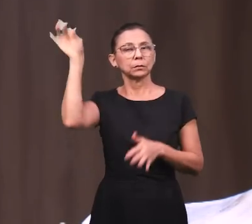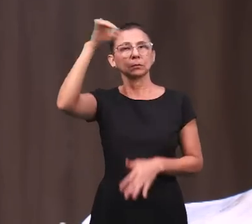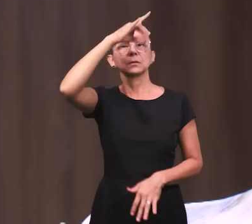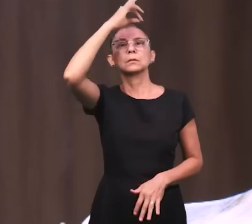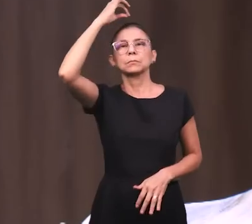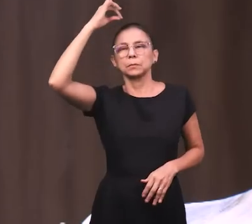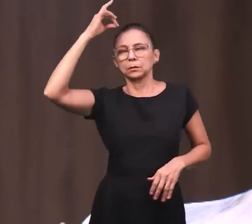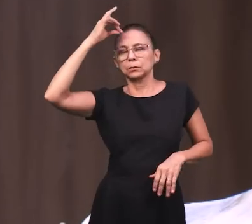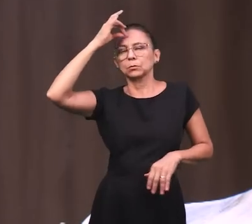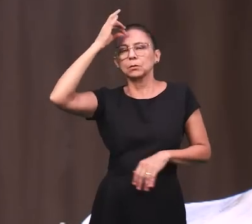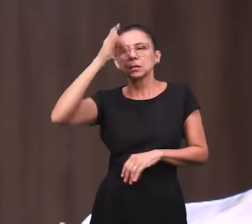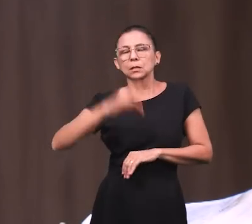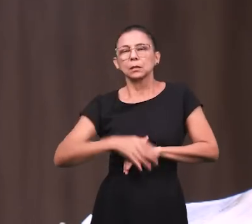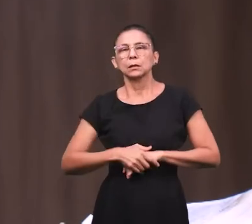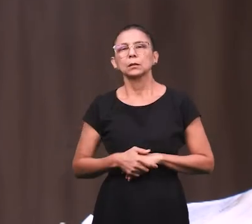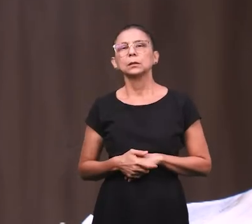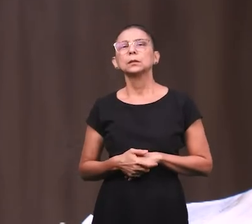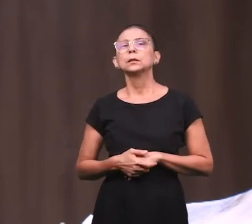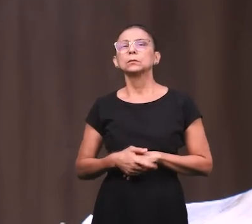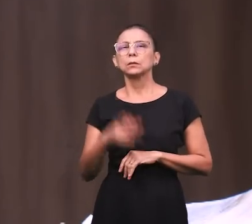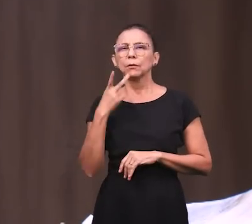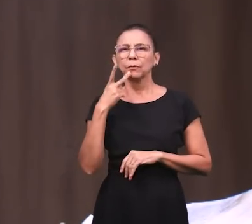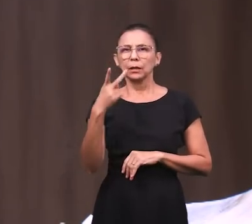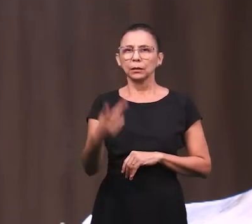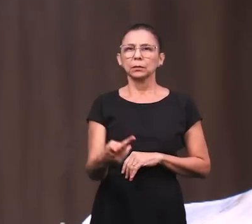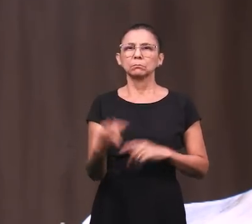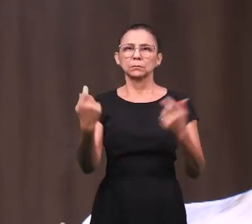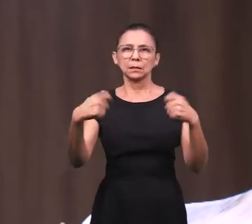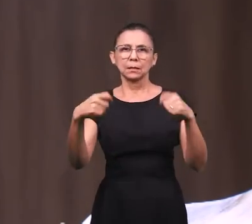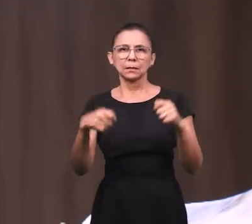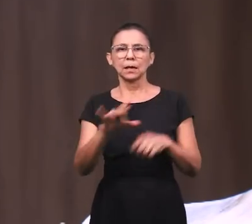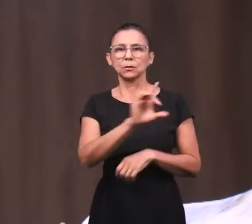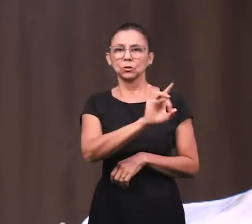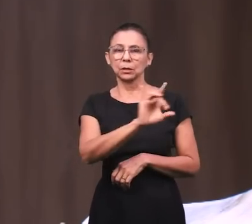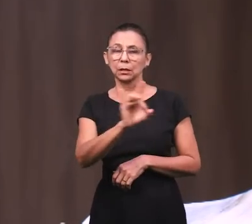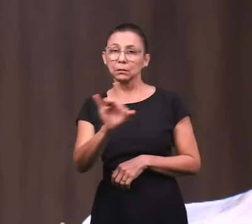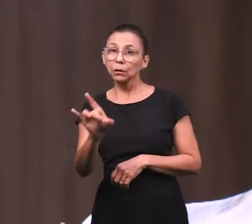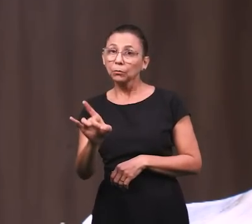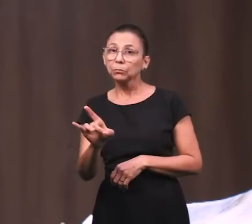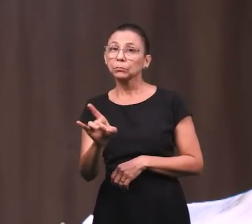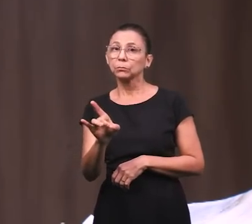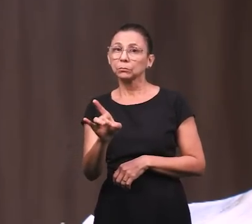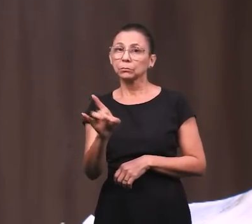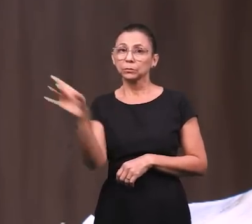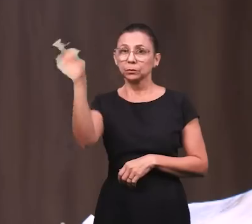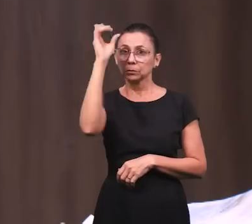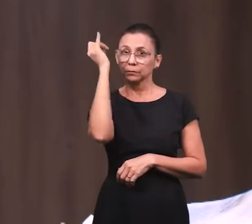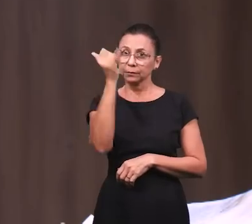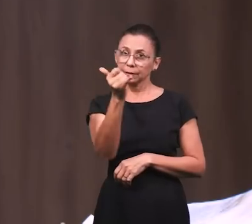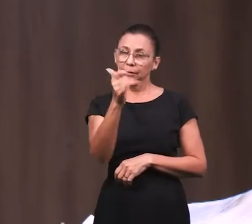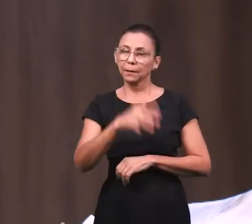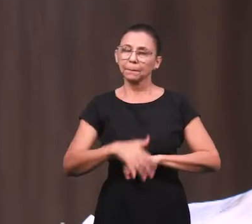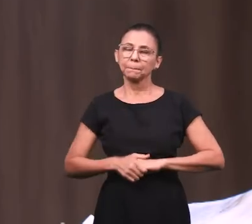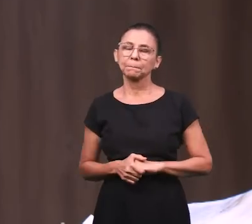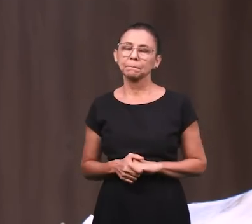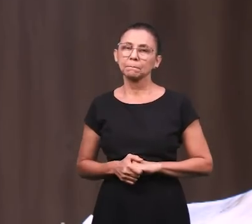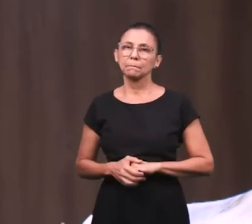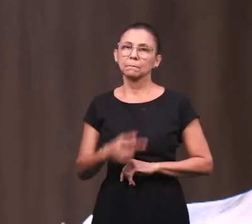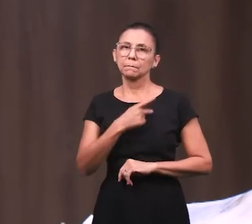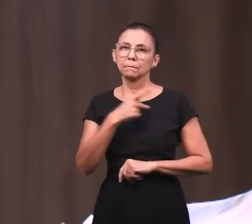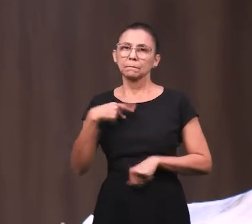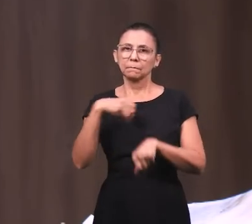Santo acerca da nossa vida, da nossa necessidade, aquilo que o Espírito Santo quer falar ao nosso coração. Um dos pastores